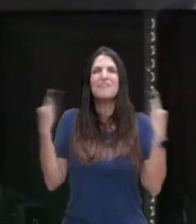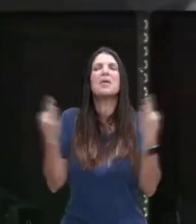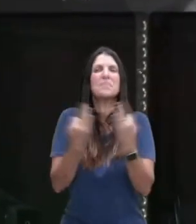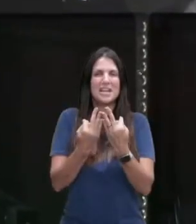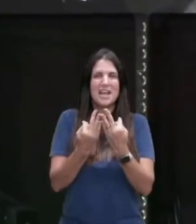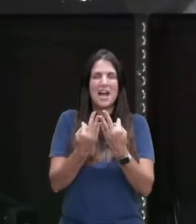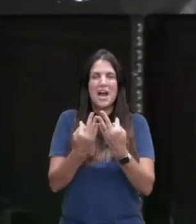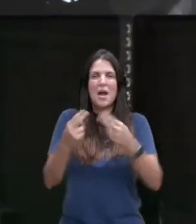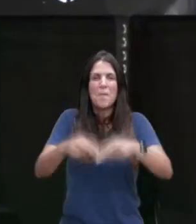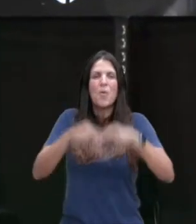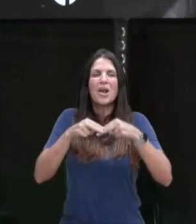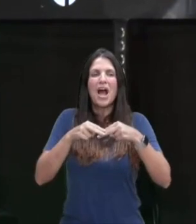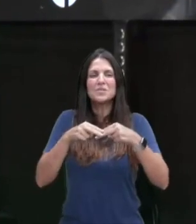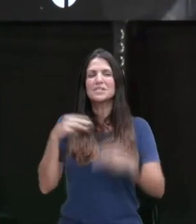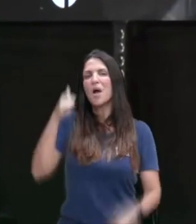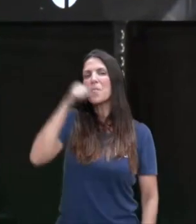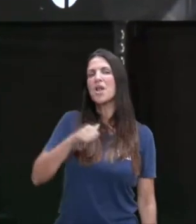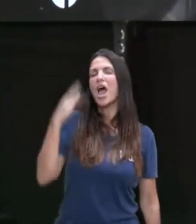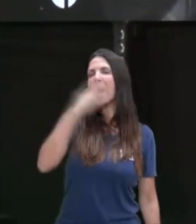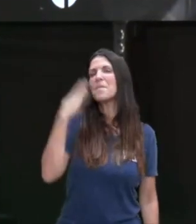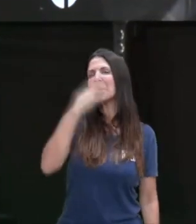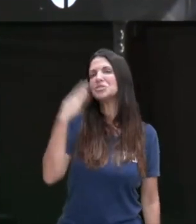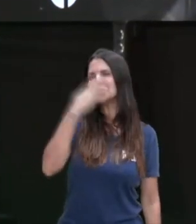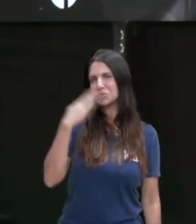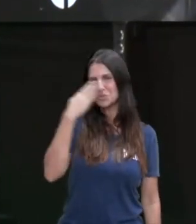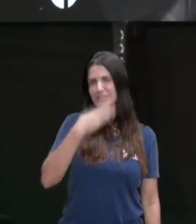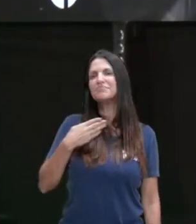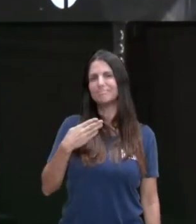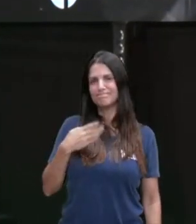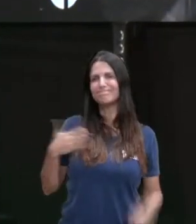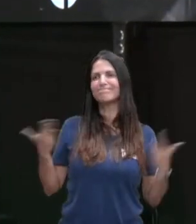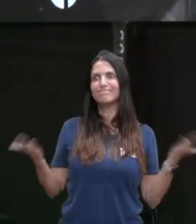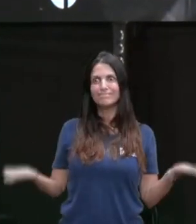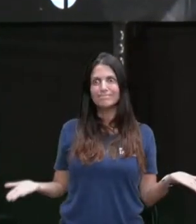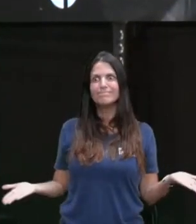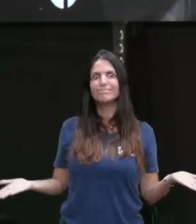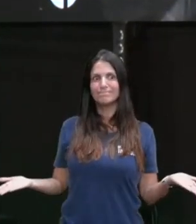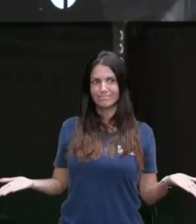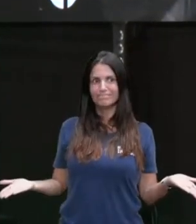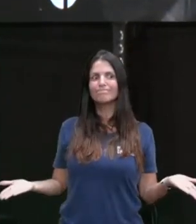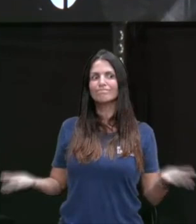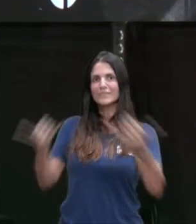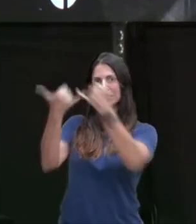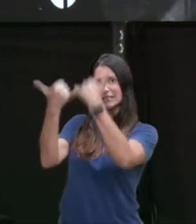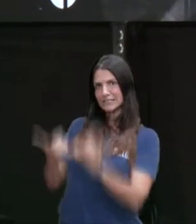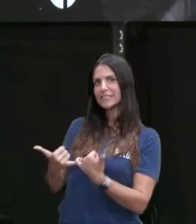e joga fora vida inteira por uma noite com vagabundo que acaba com casamento do outro